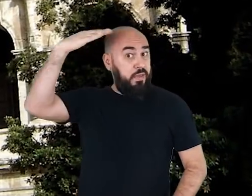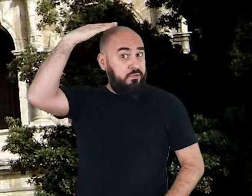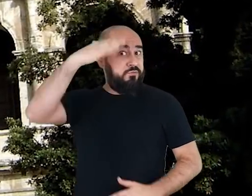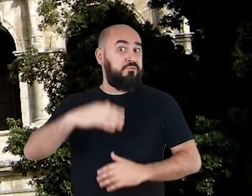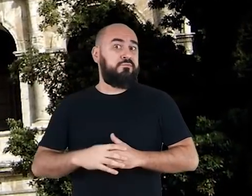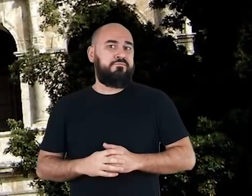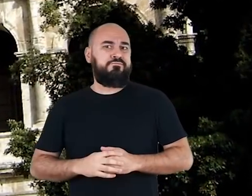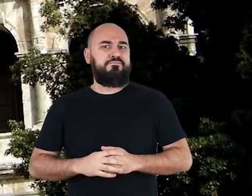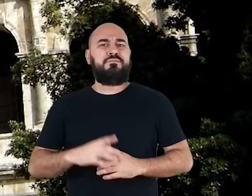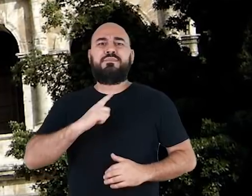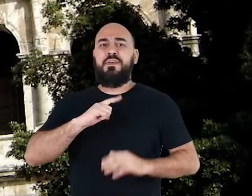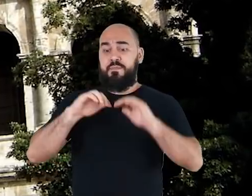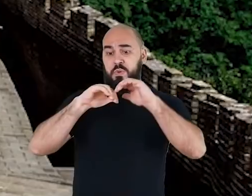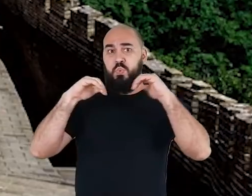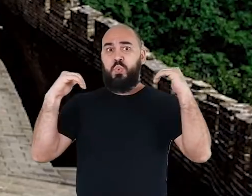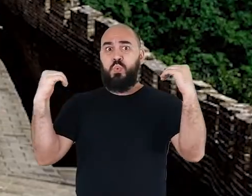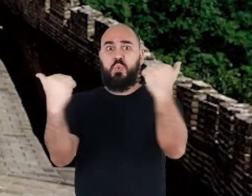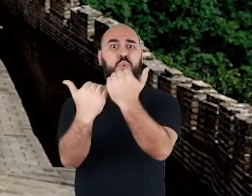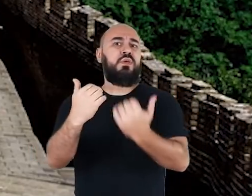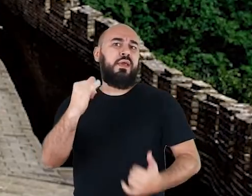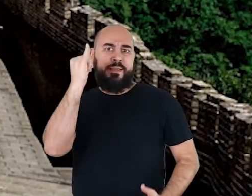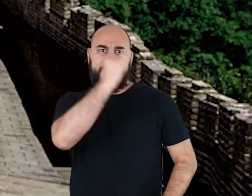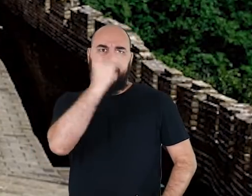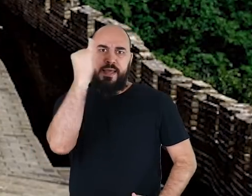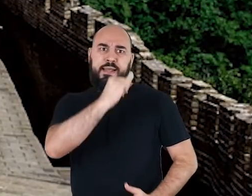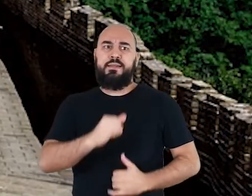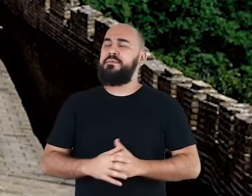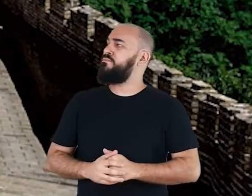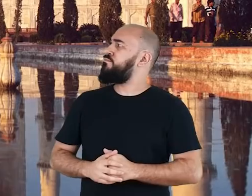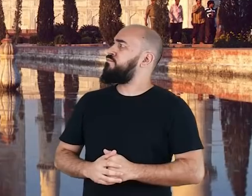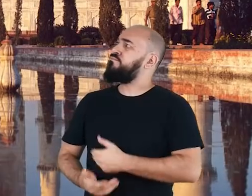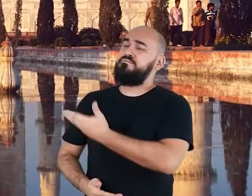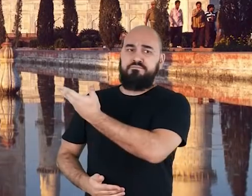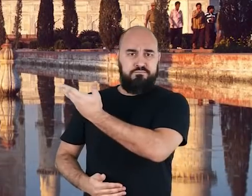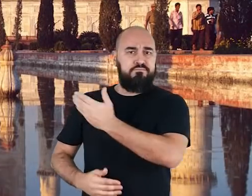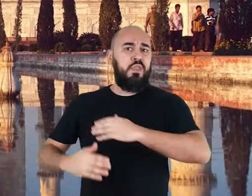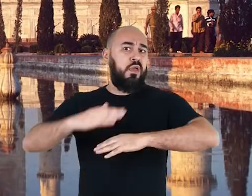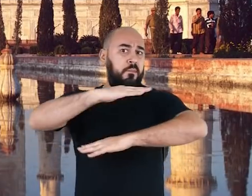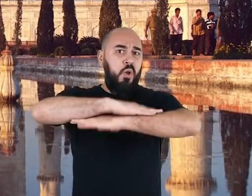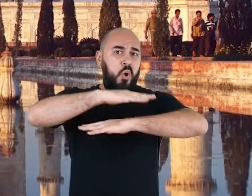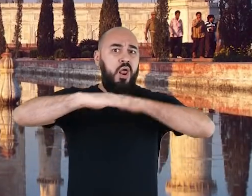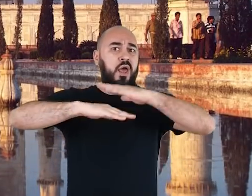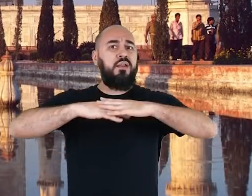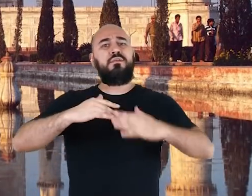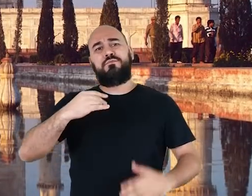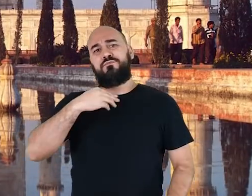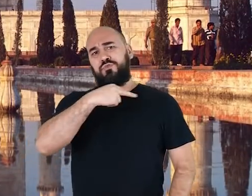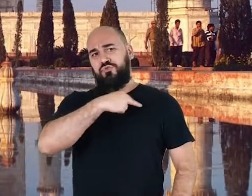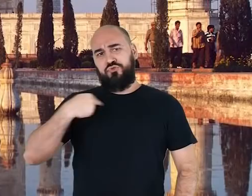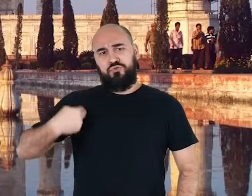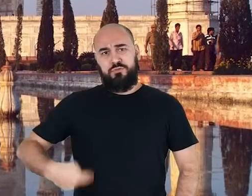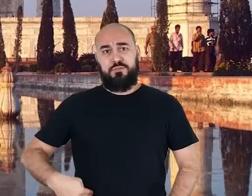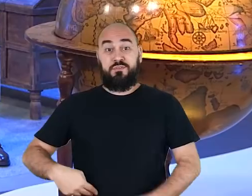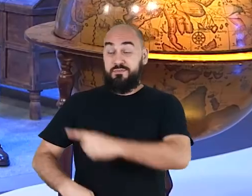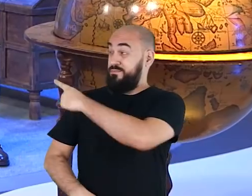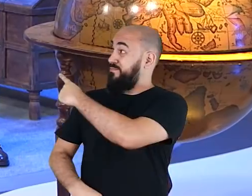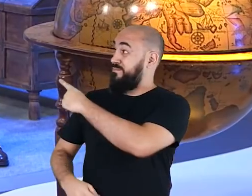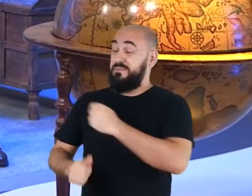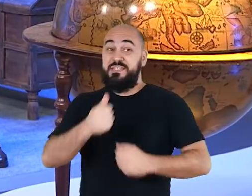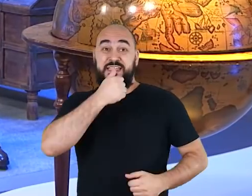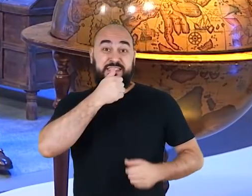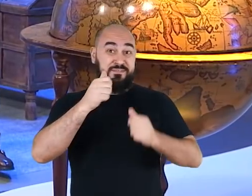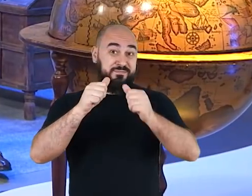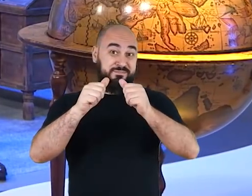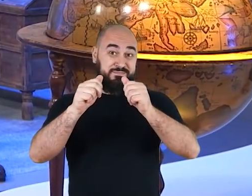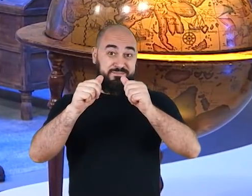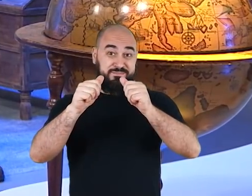Coliseu de Roma, Itália, a Grande Muralha da China e, finalmente, o Taj Mahal, na Índia. A